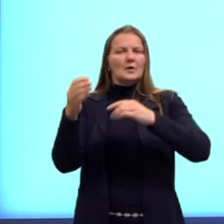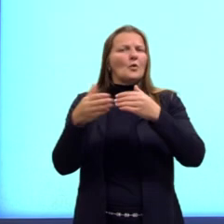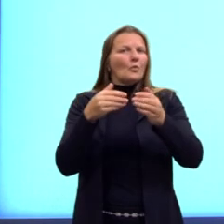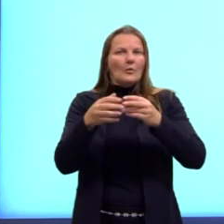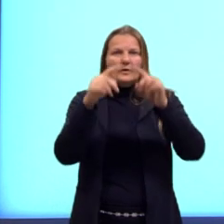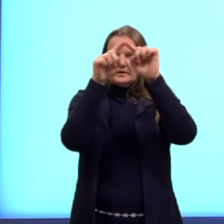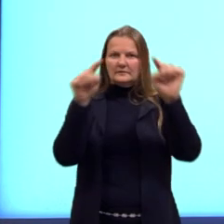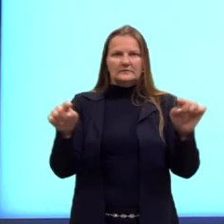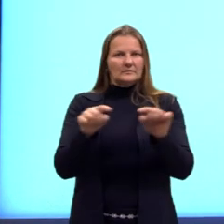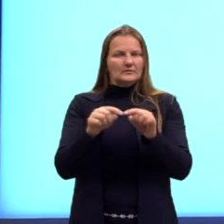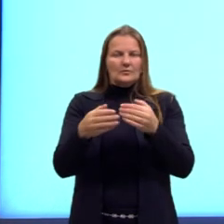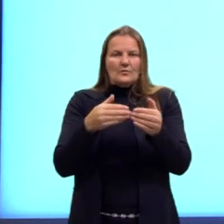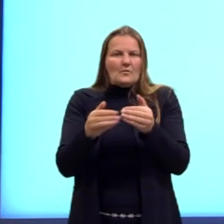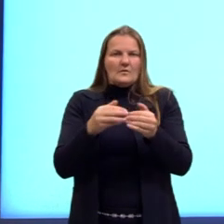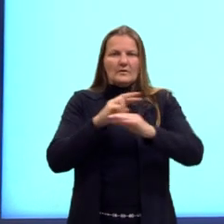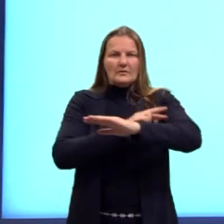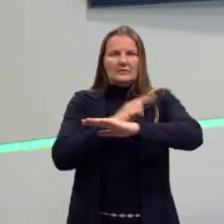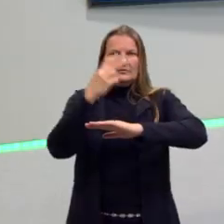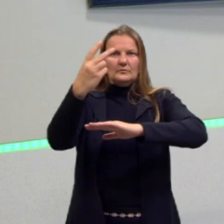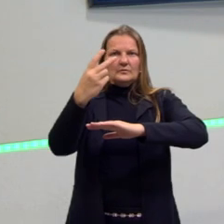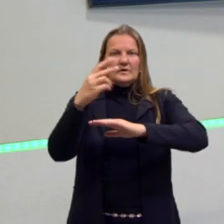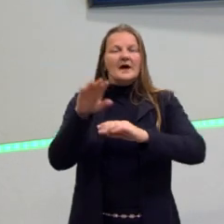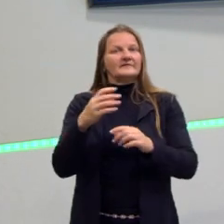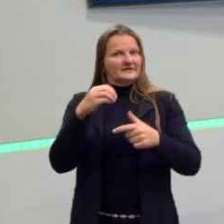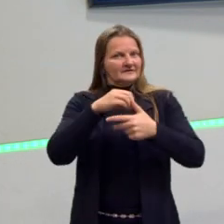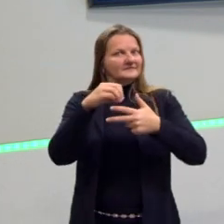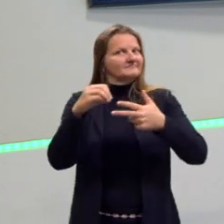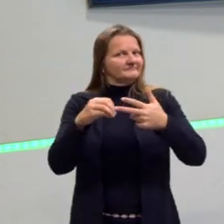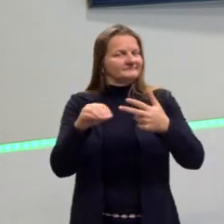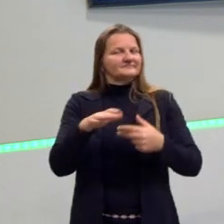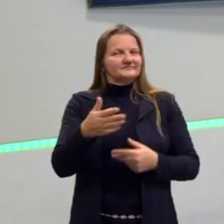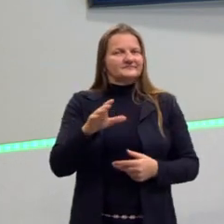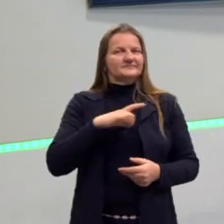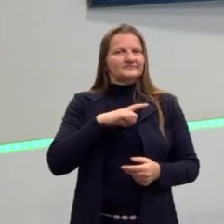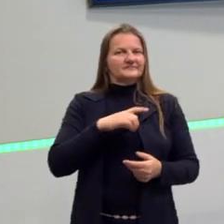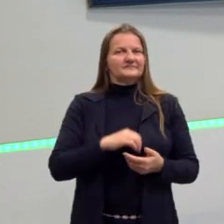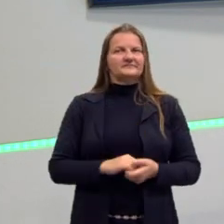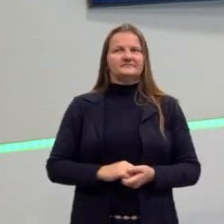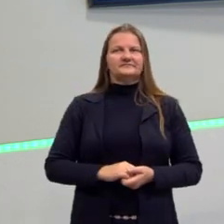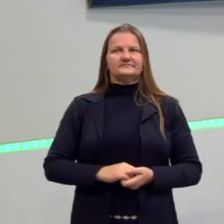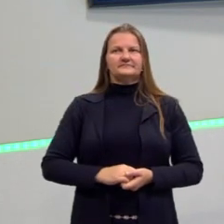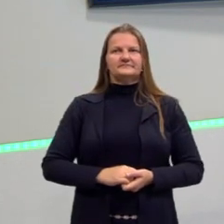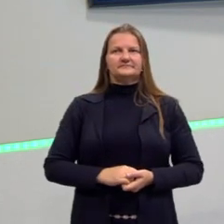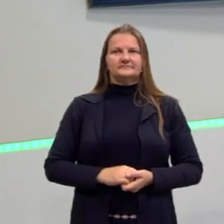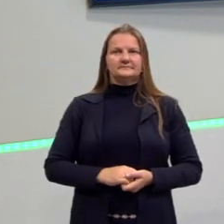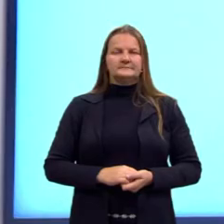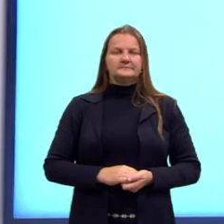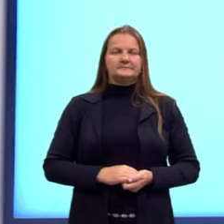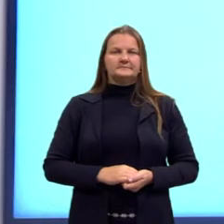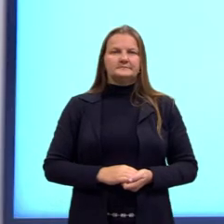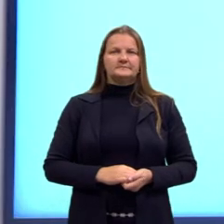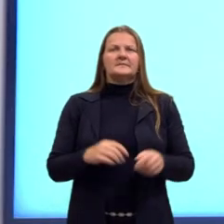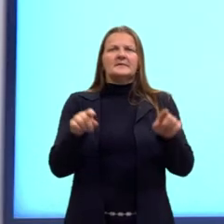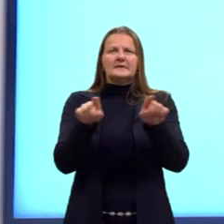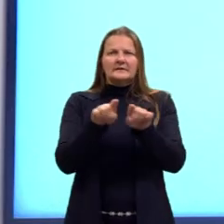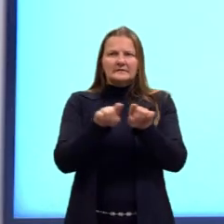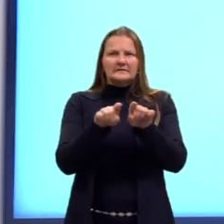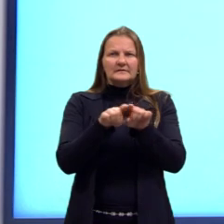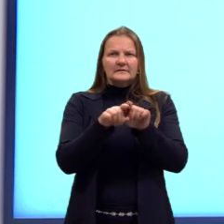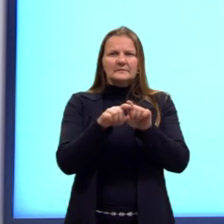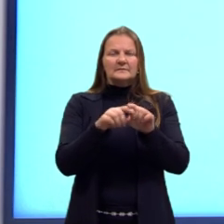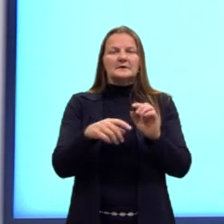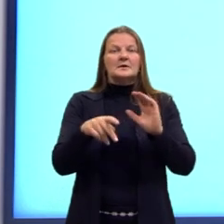o e costuma aparecer então Em algumas situações e aqui eu